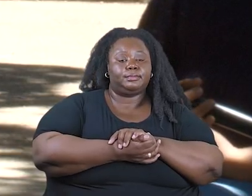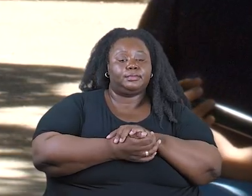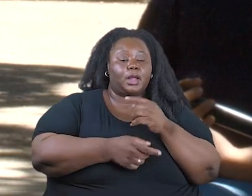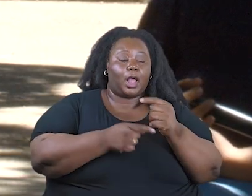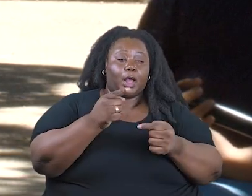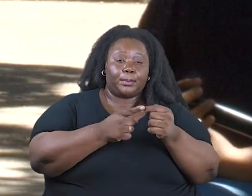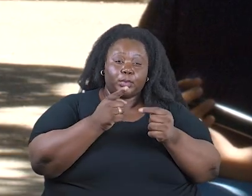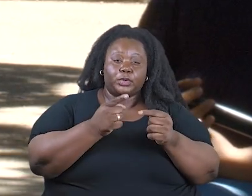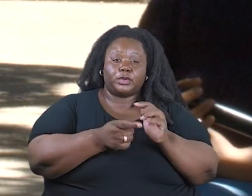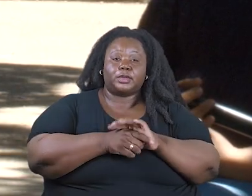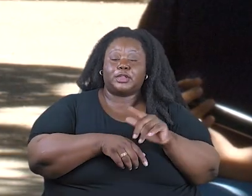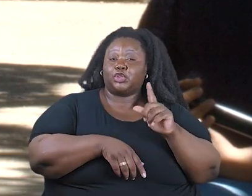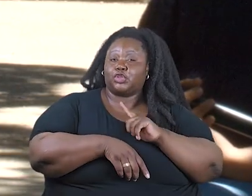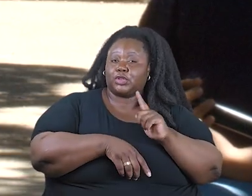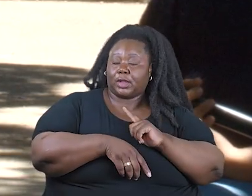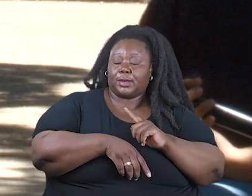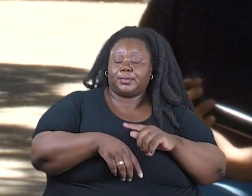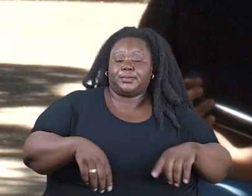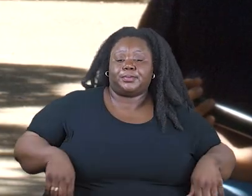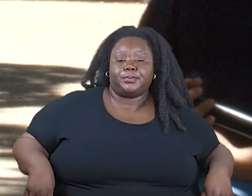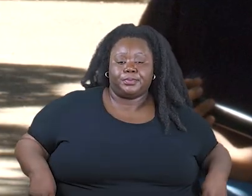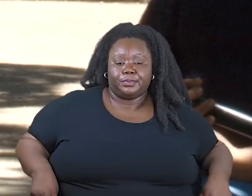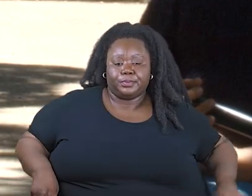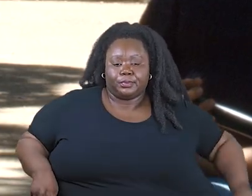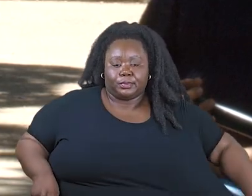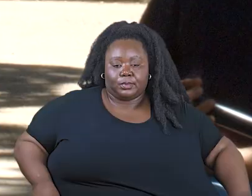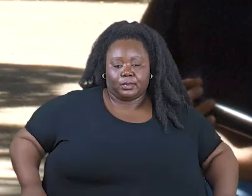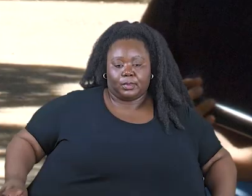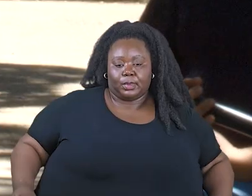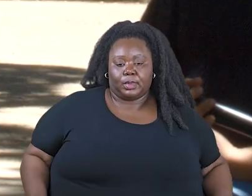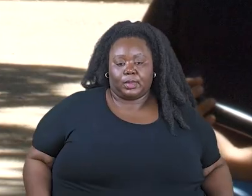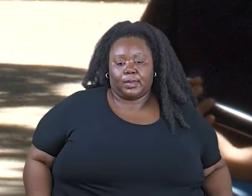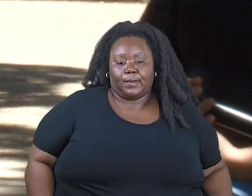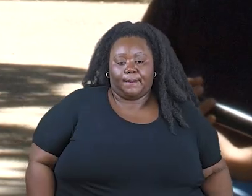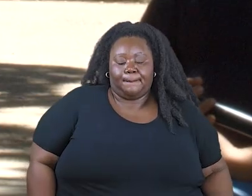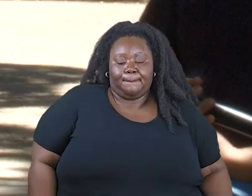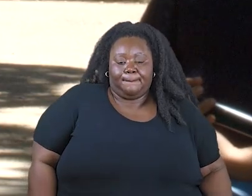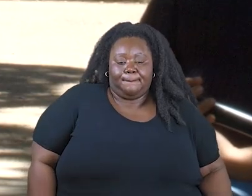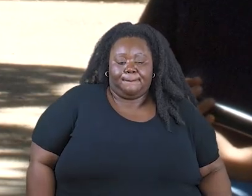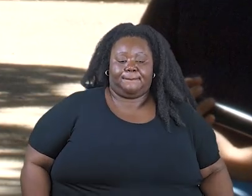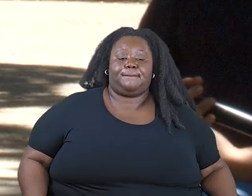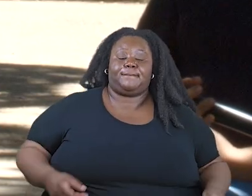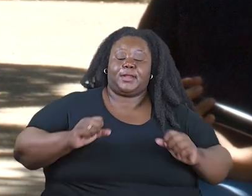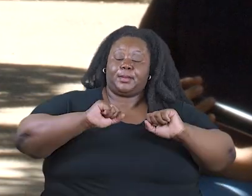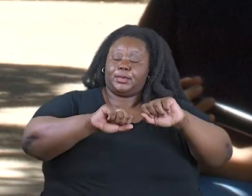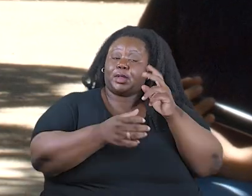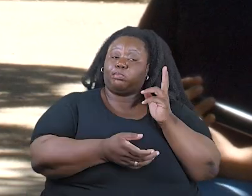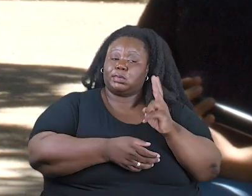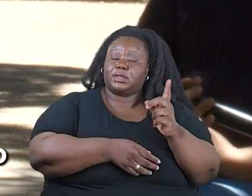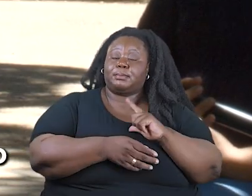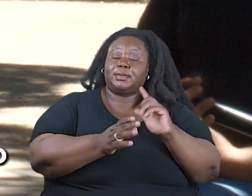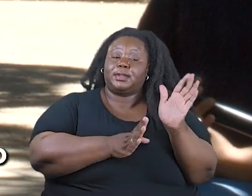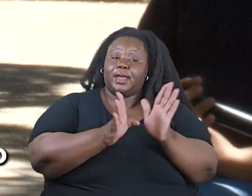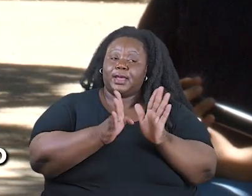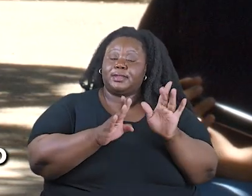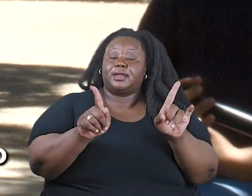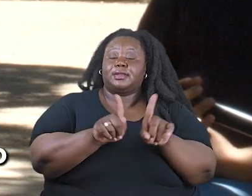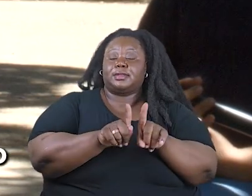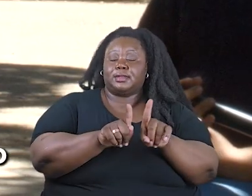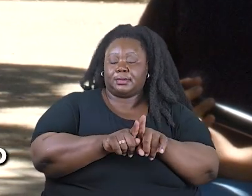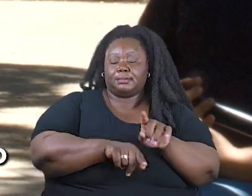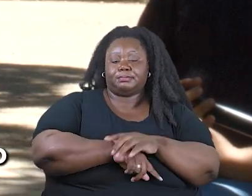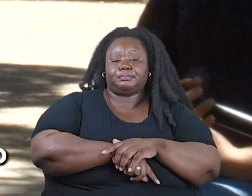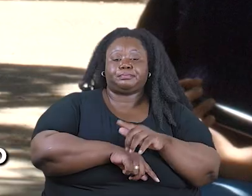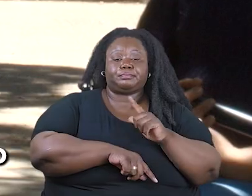política de aquisição de ter 3 cópias, pelo menos, para poder garantir sempre o acesso. E aí